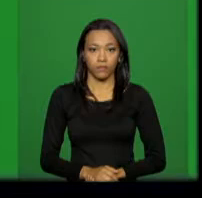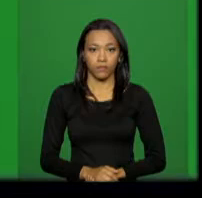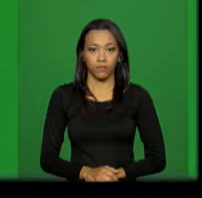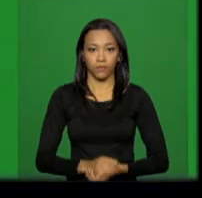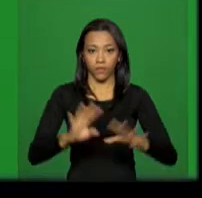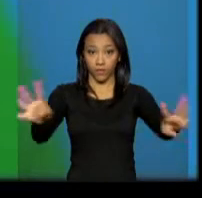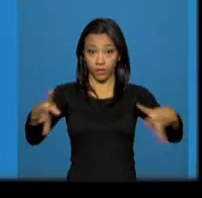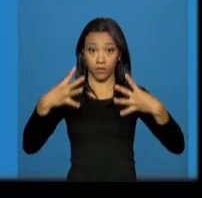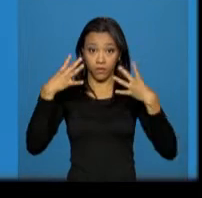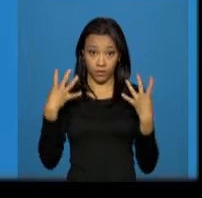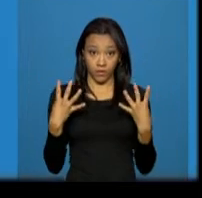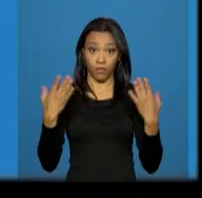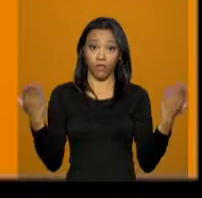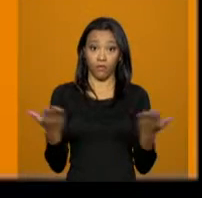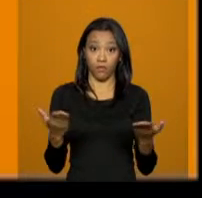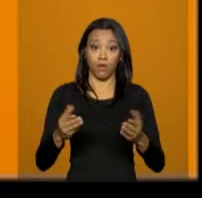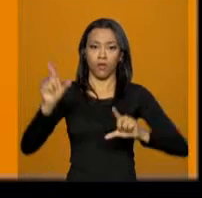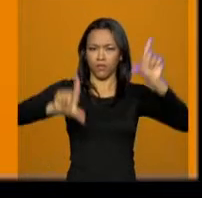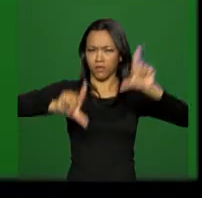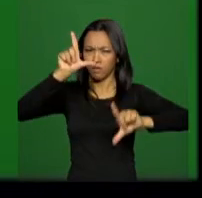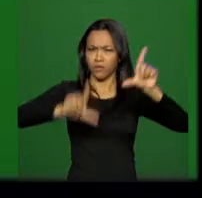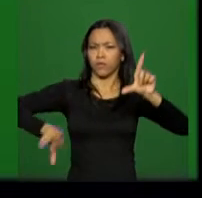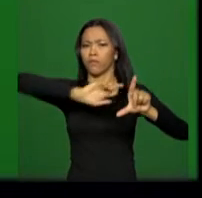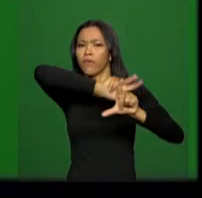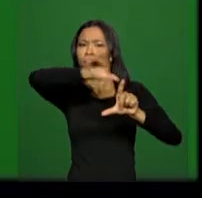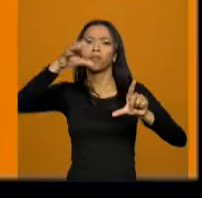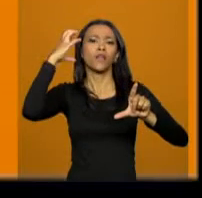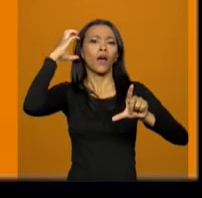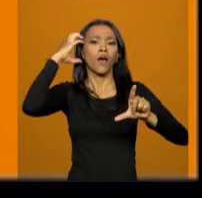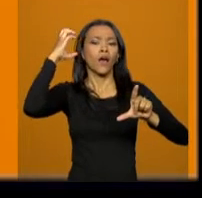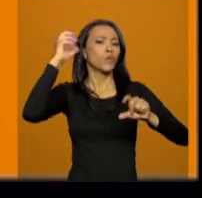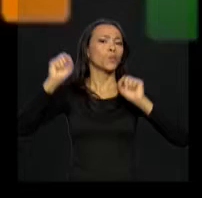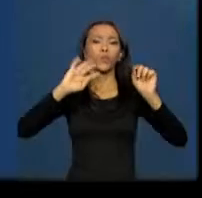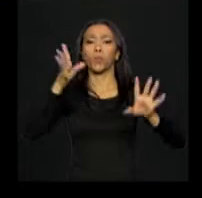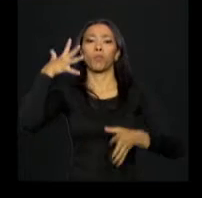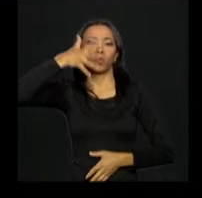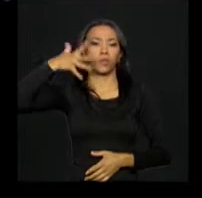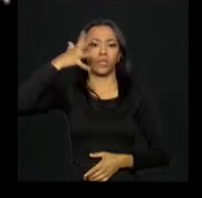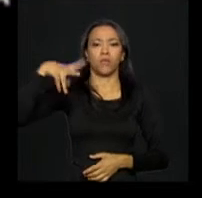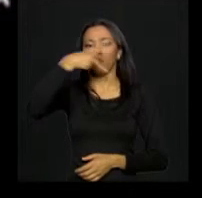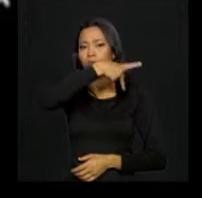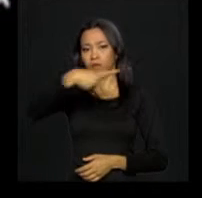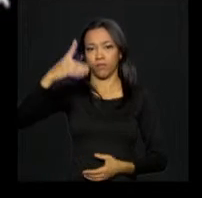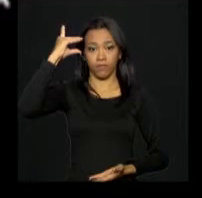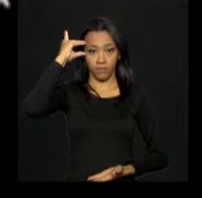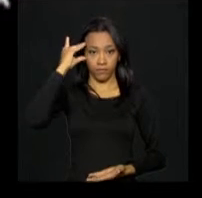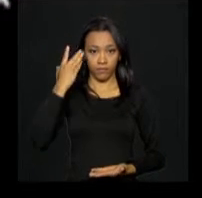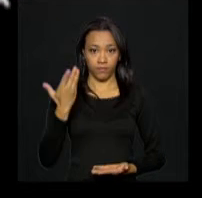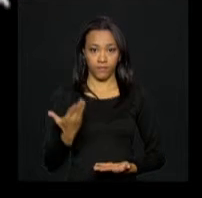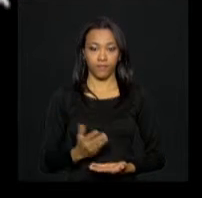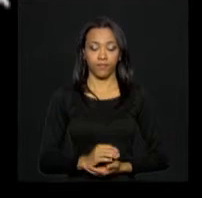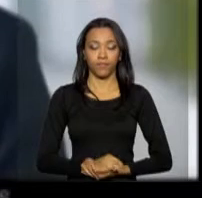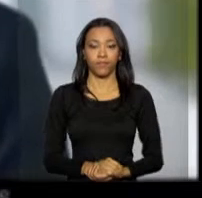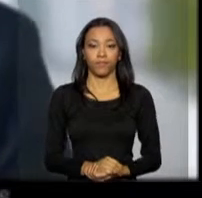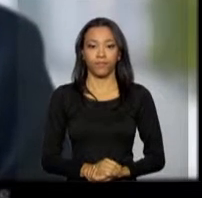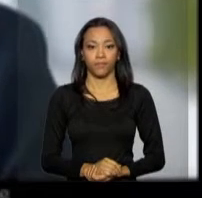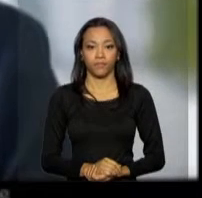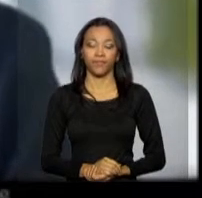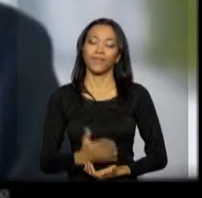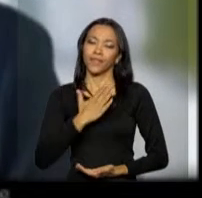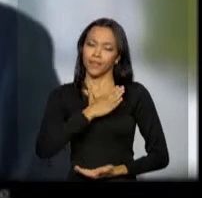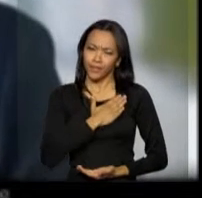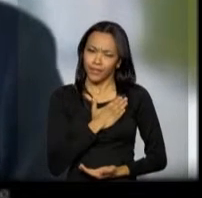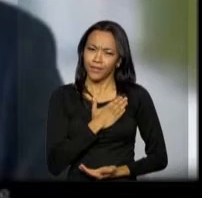Atenção, abre-se nesse momento a Rede Nacional de Rádio e Televisão para o pronunciamento oficial da presidenta Dilma Rousseff.